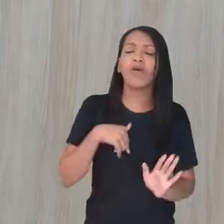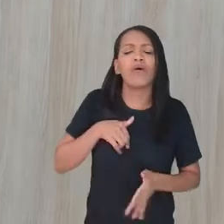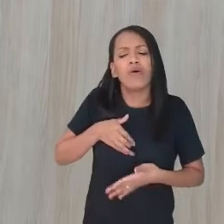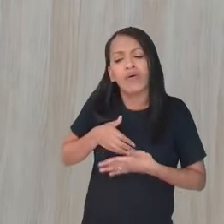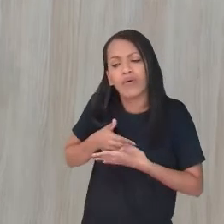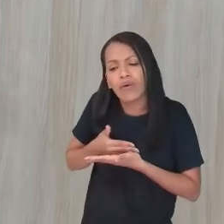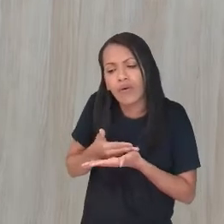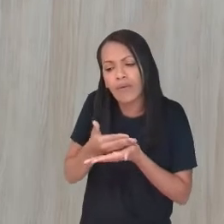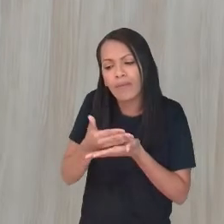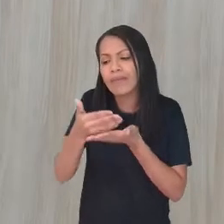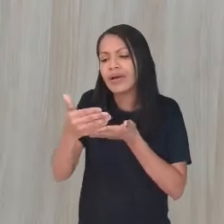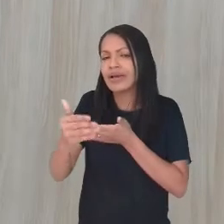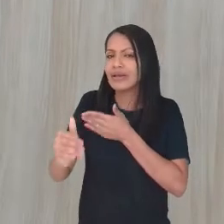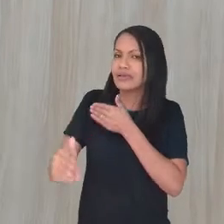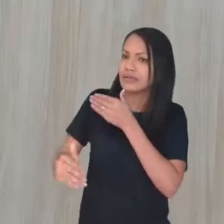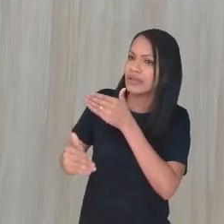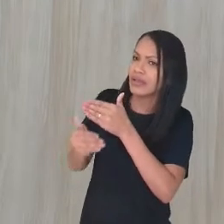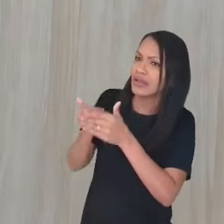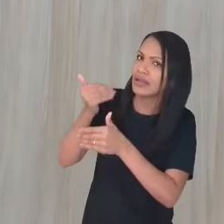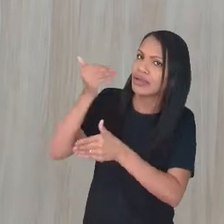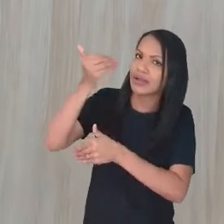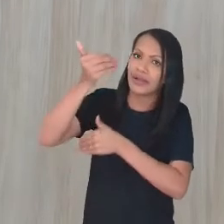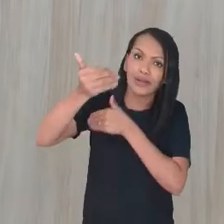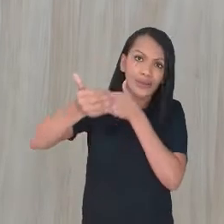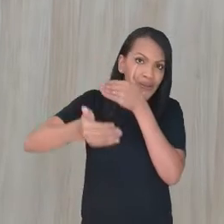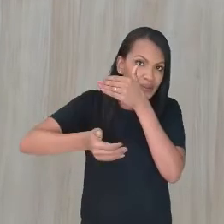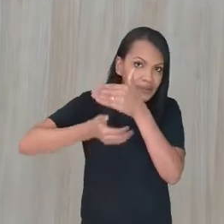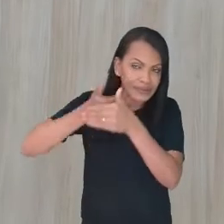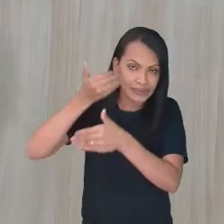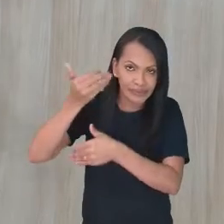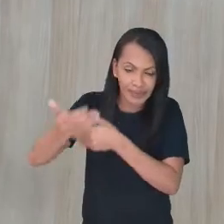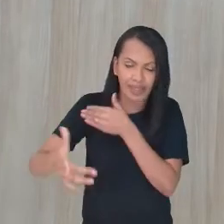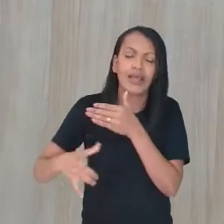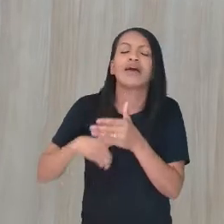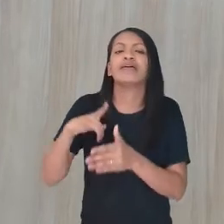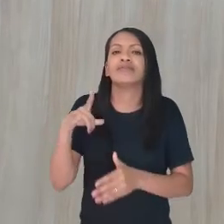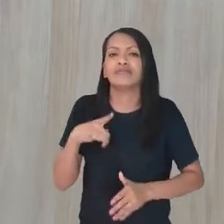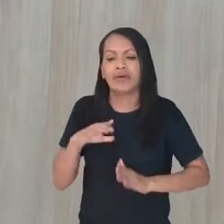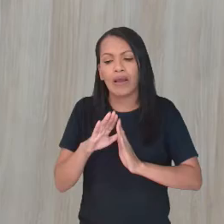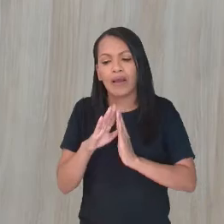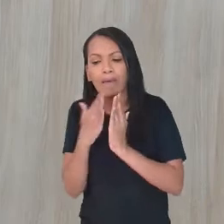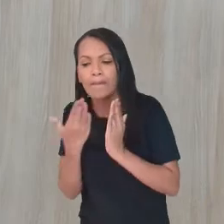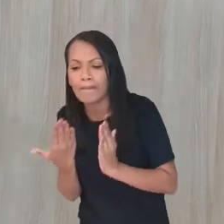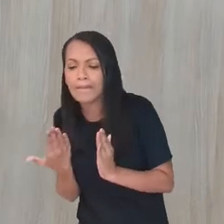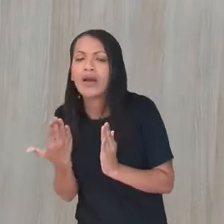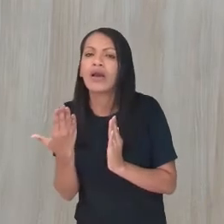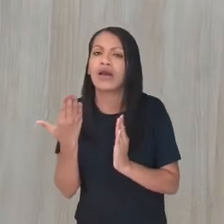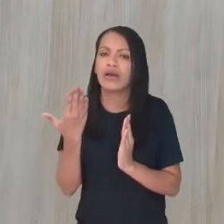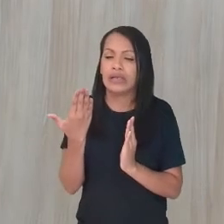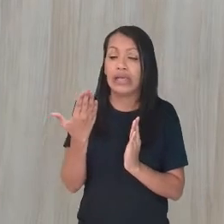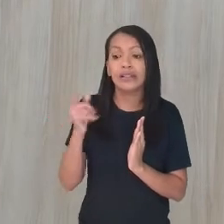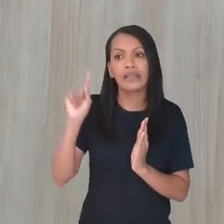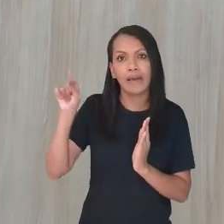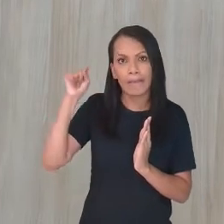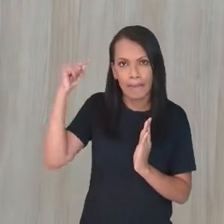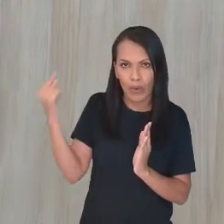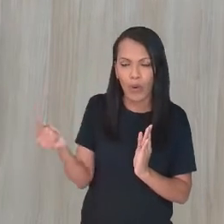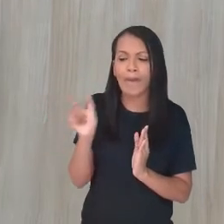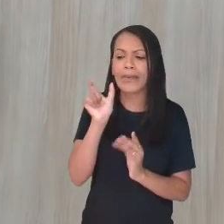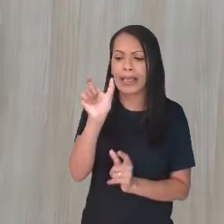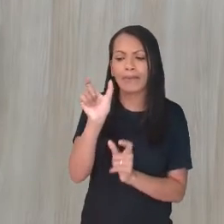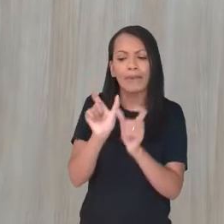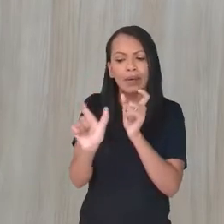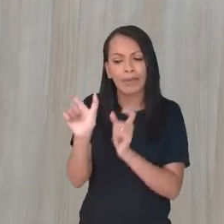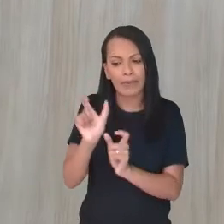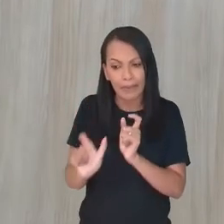depois a gente já estar lendo aí um clássico da literatura, com muitas páginas, com a mensagem mais complexa, não é? Que a gente tem